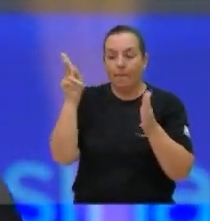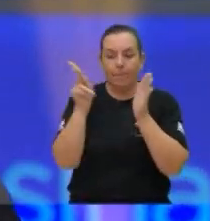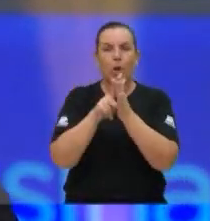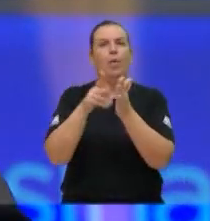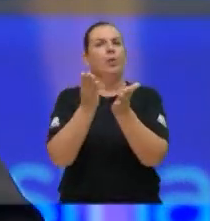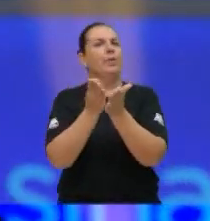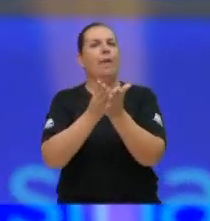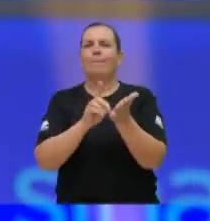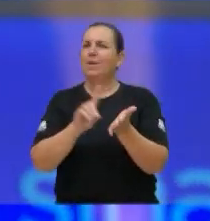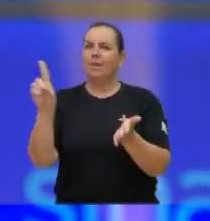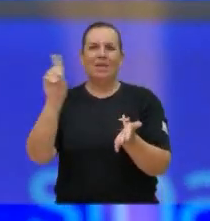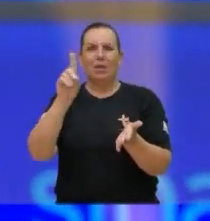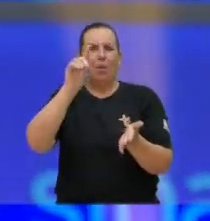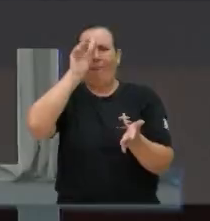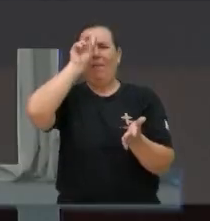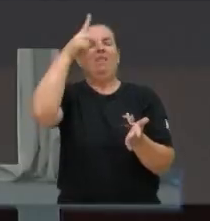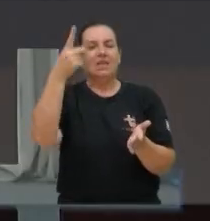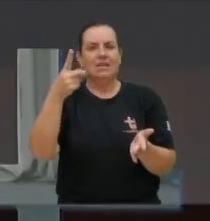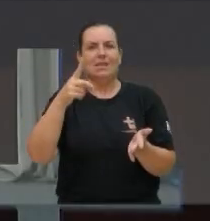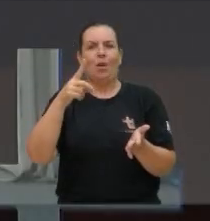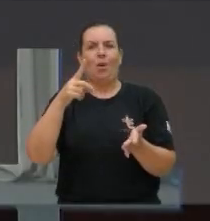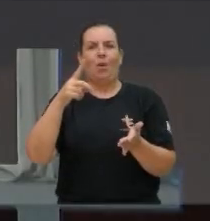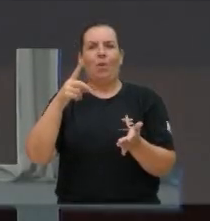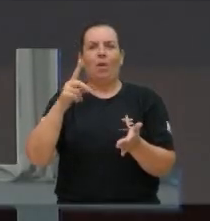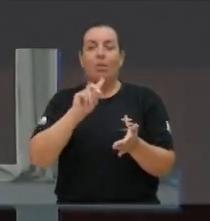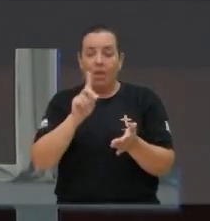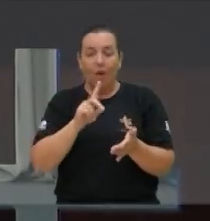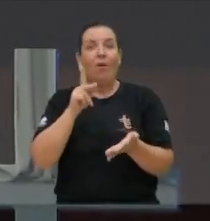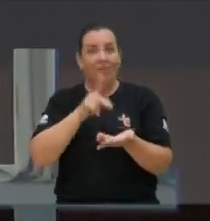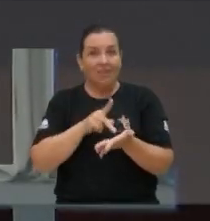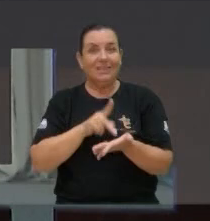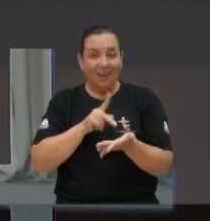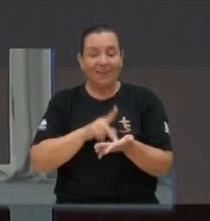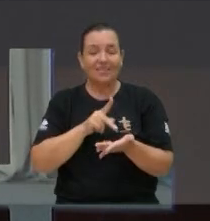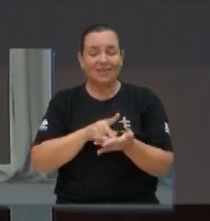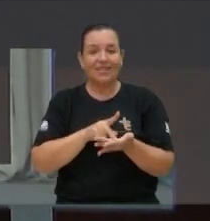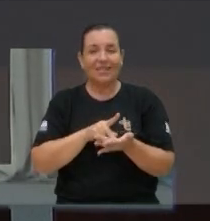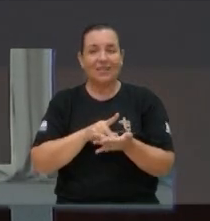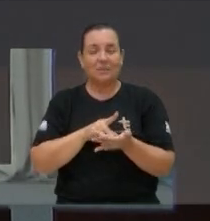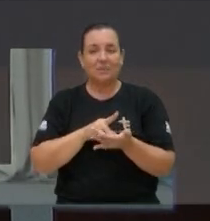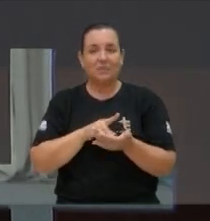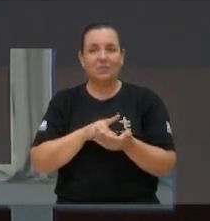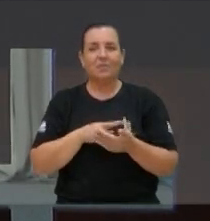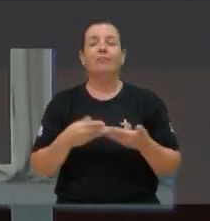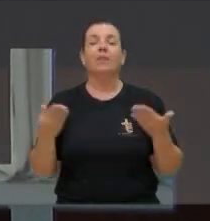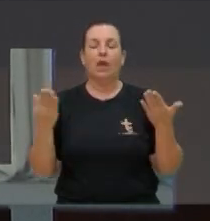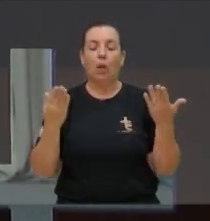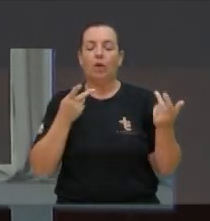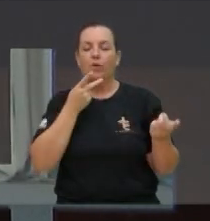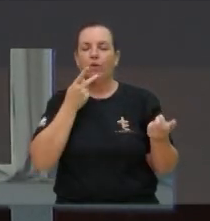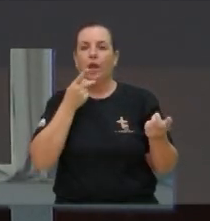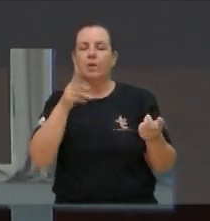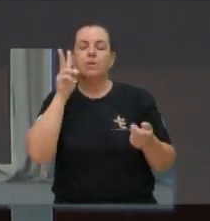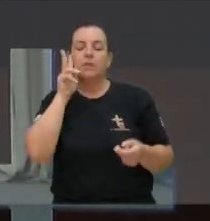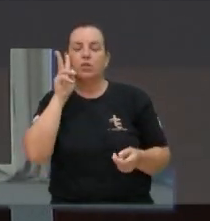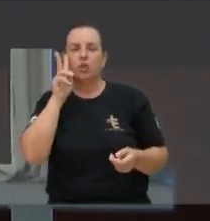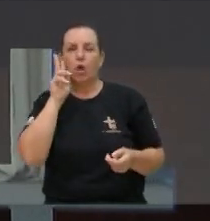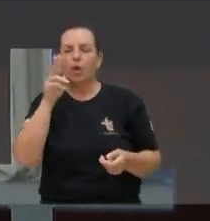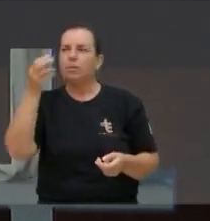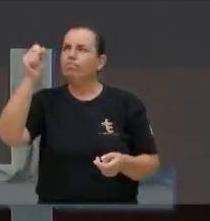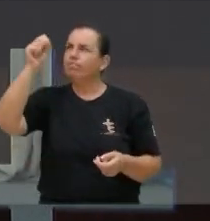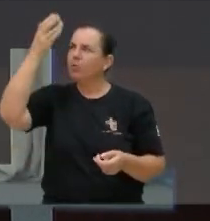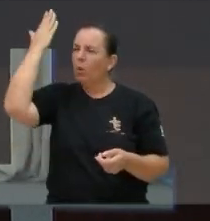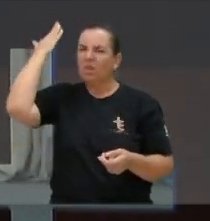é uma invenção humana, é um fato bíblico. E agora eu vou contar para vocês uma historinha que